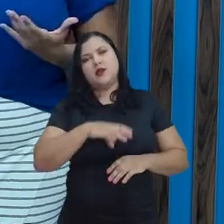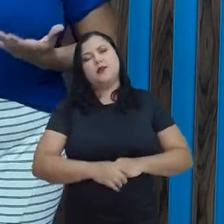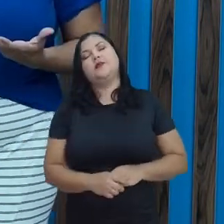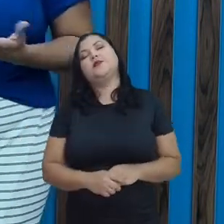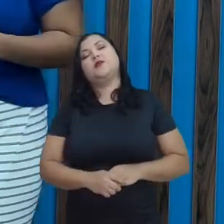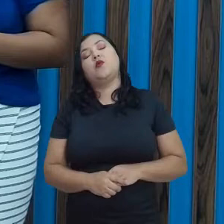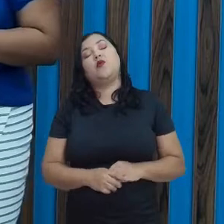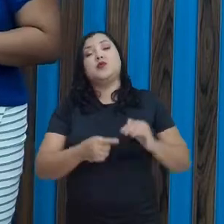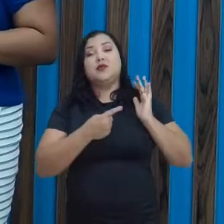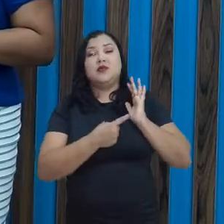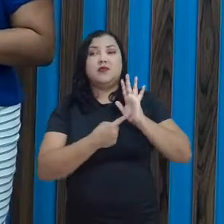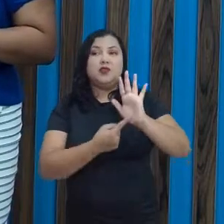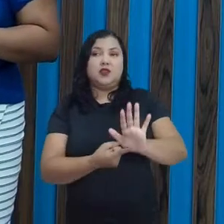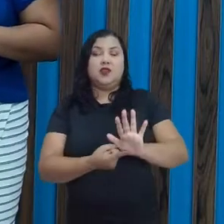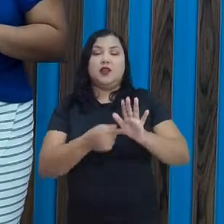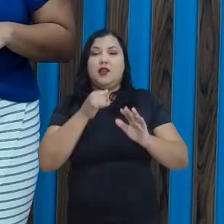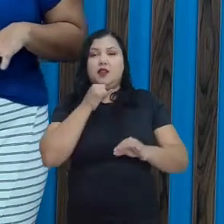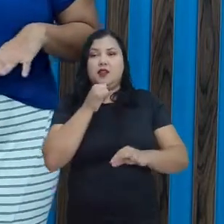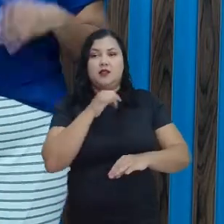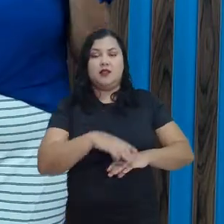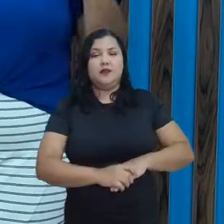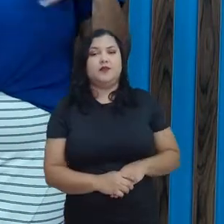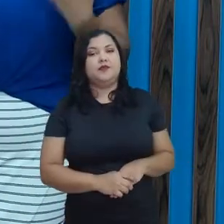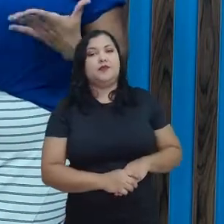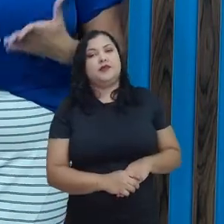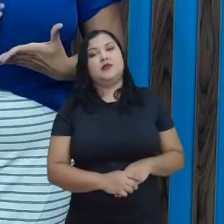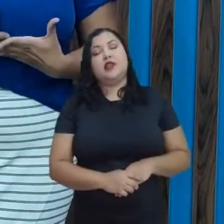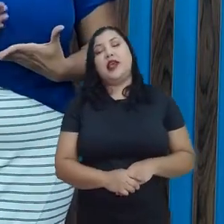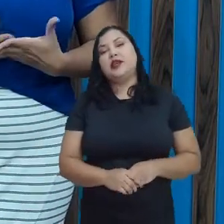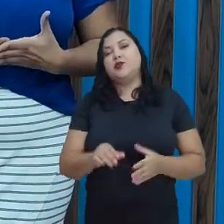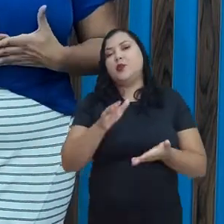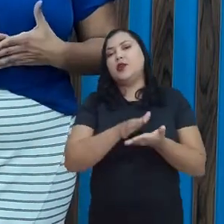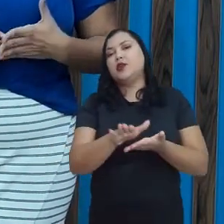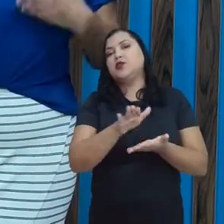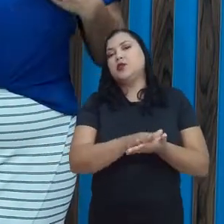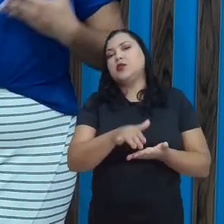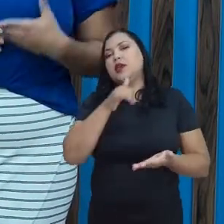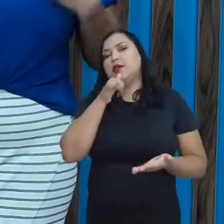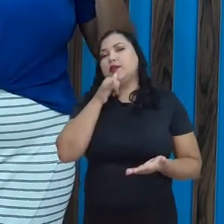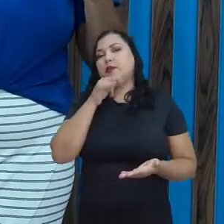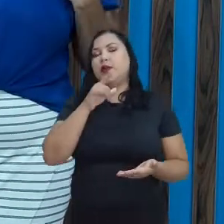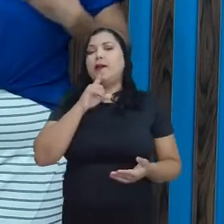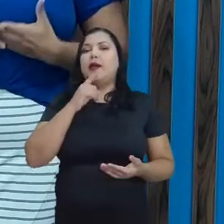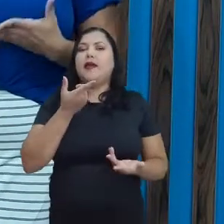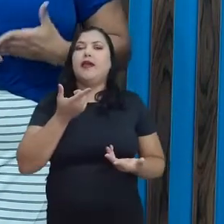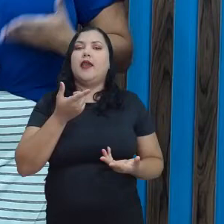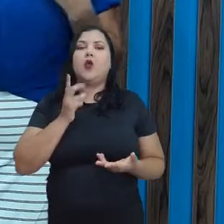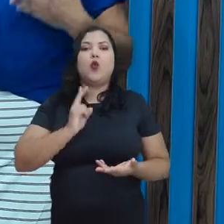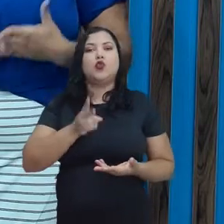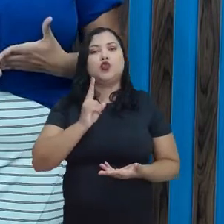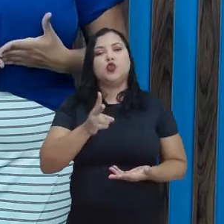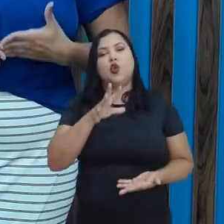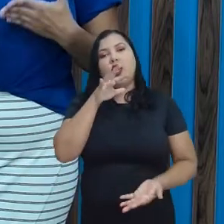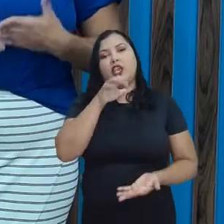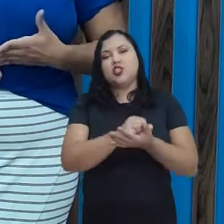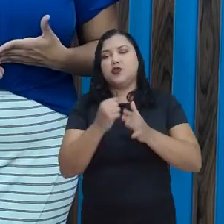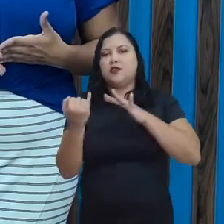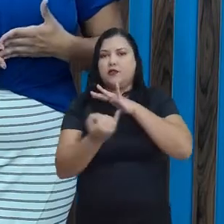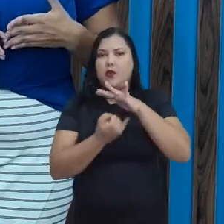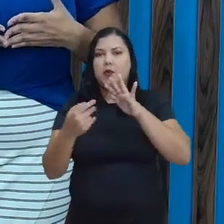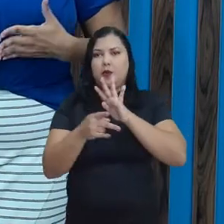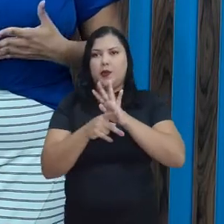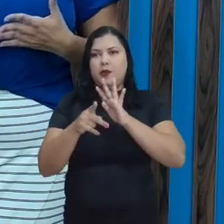ser destacado é que as edições, eles mantiveram a escolha de registro informal de